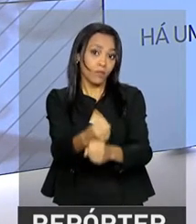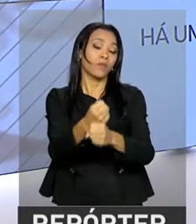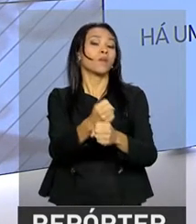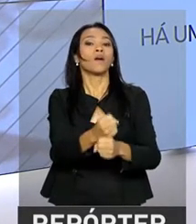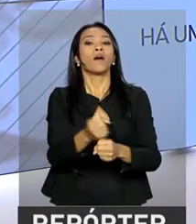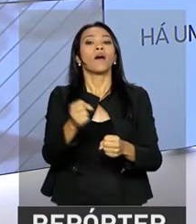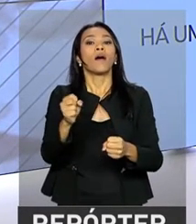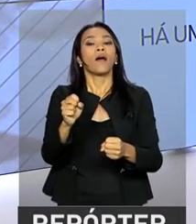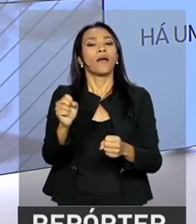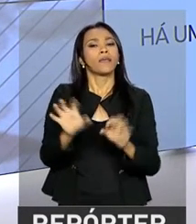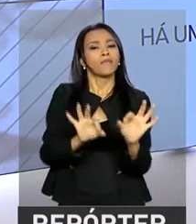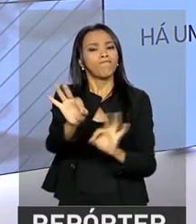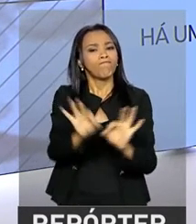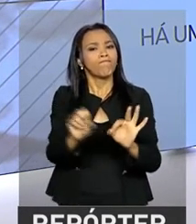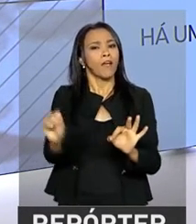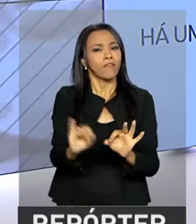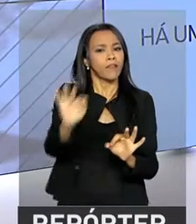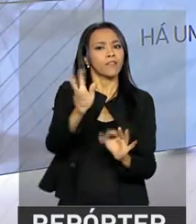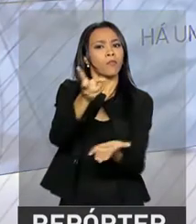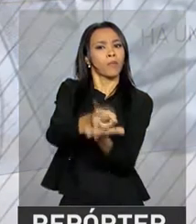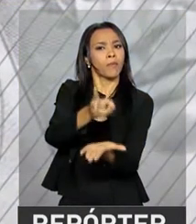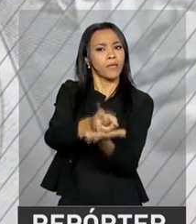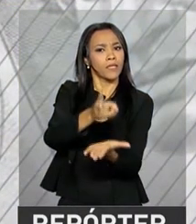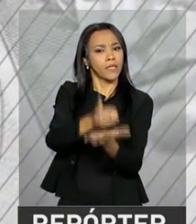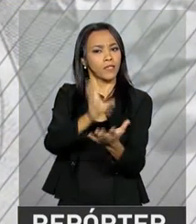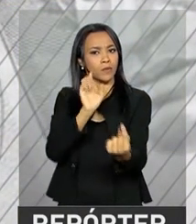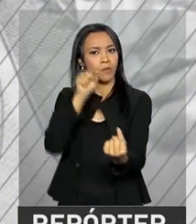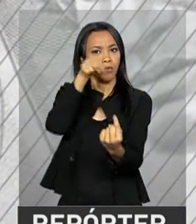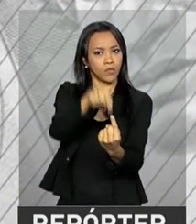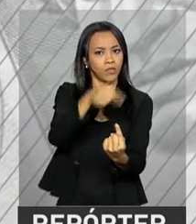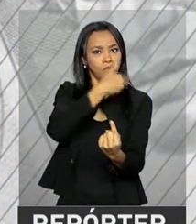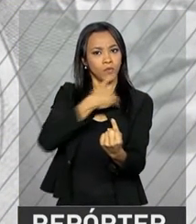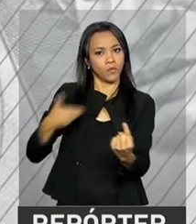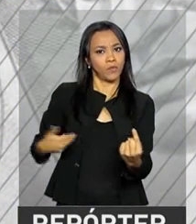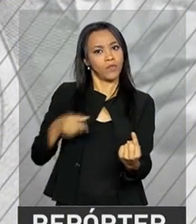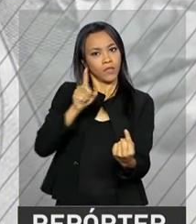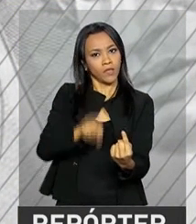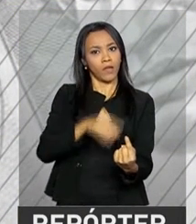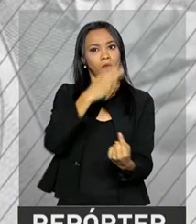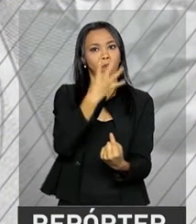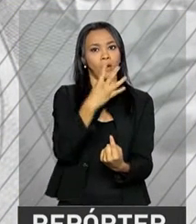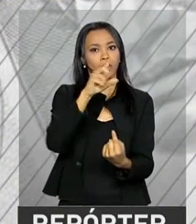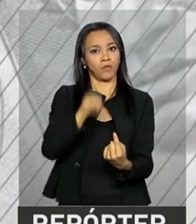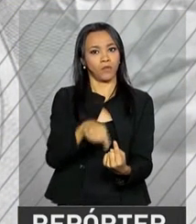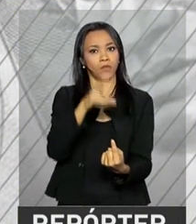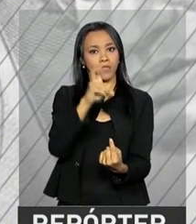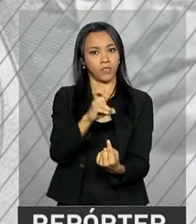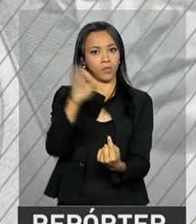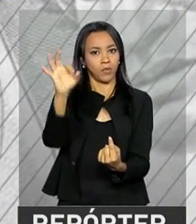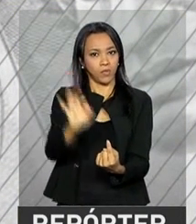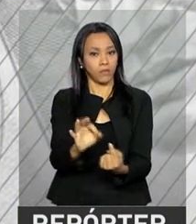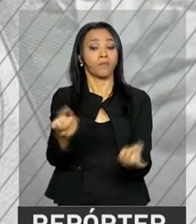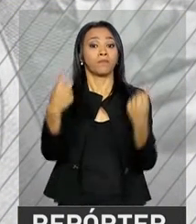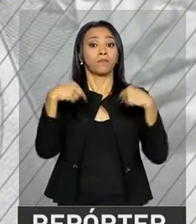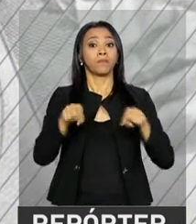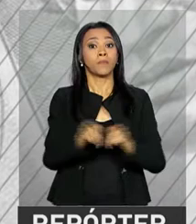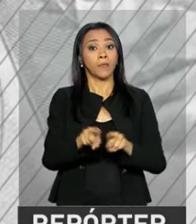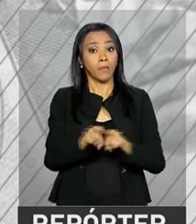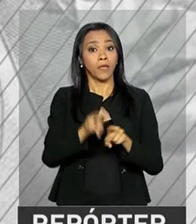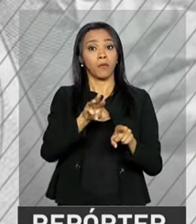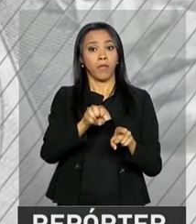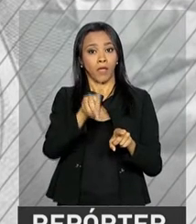a previsão é que a inflação permaneça no centro da meta do governo que é de 4 e meio por cento o mercado também fez uma previsão